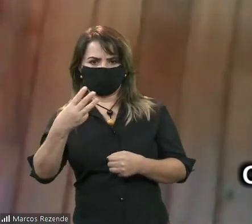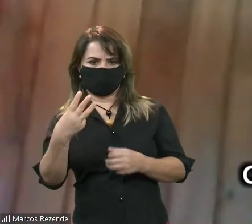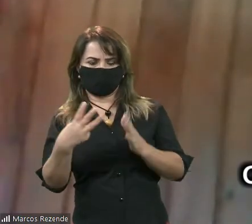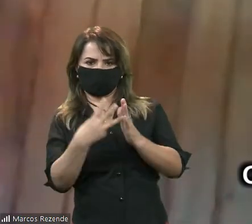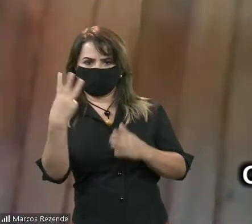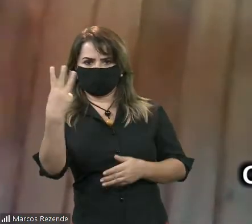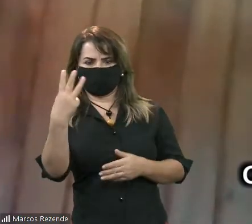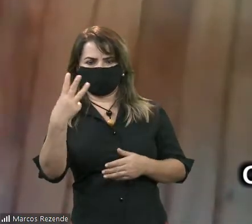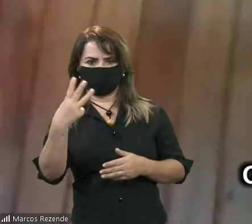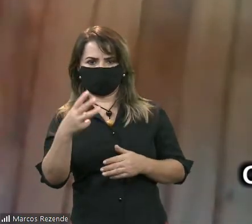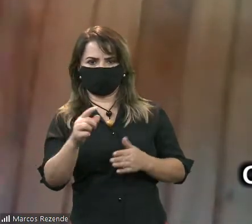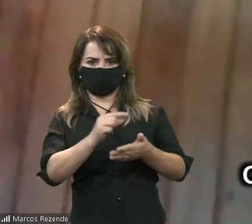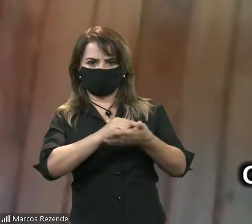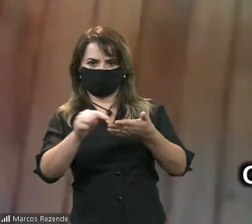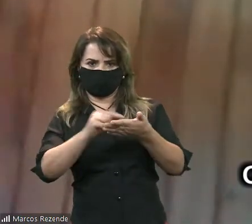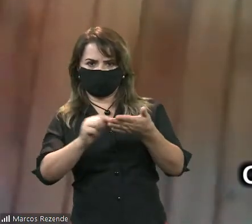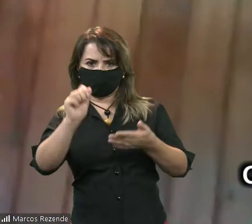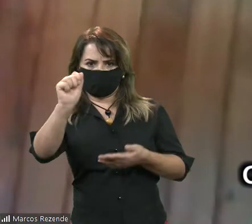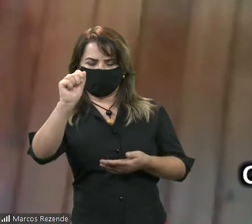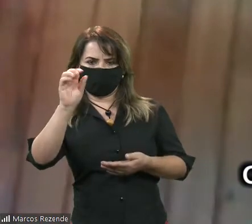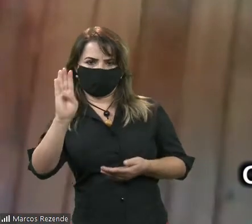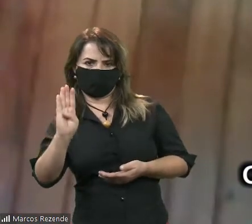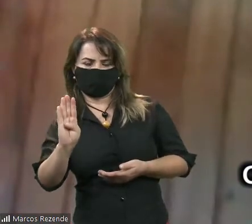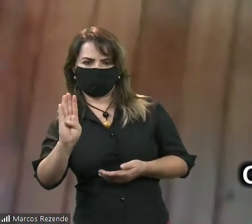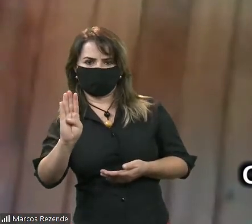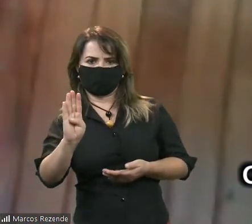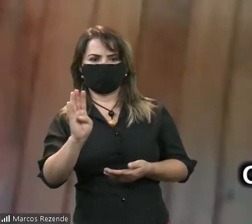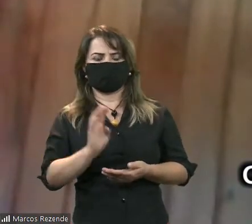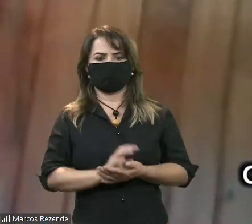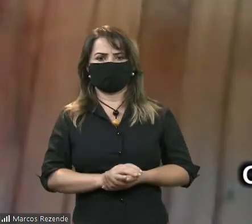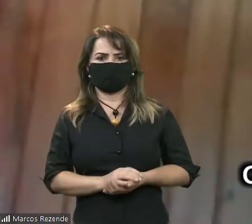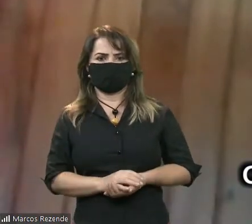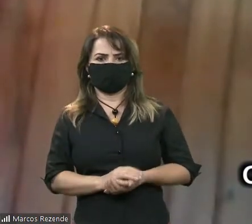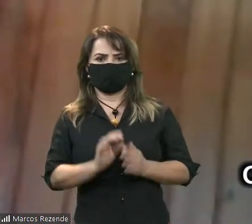B do Regimento Interno.